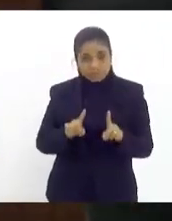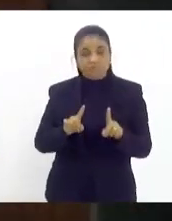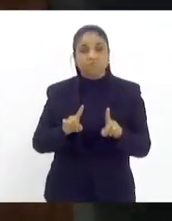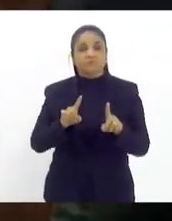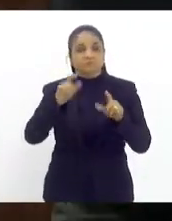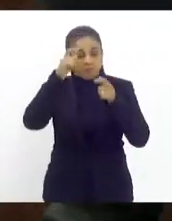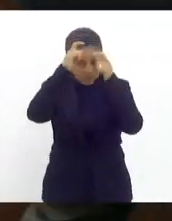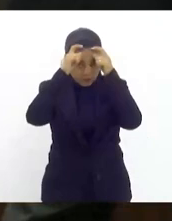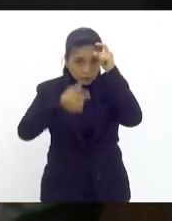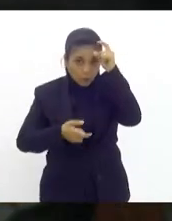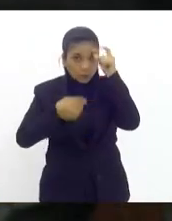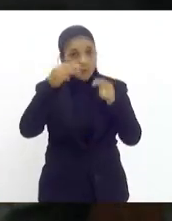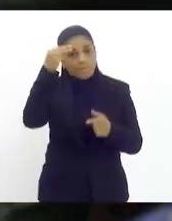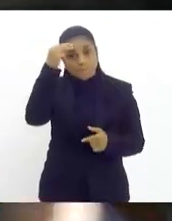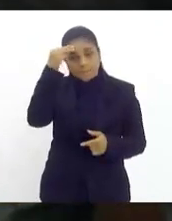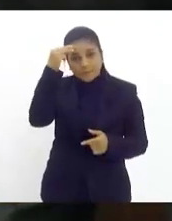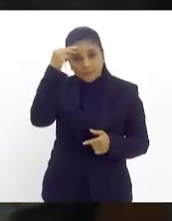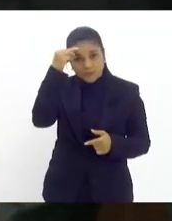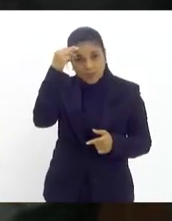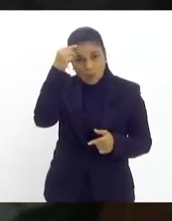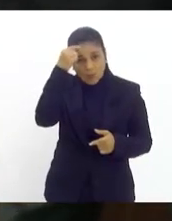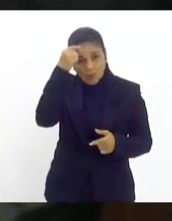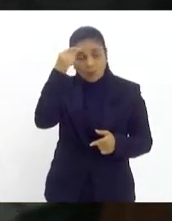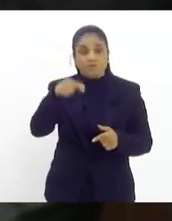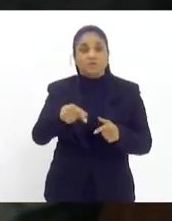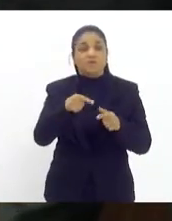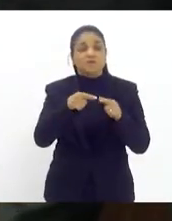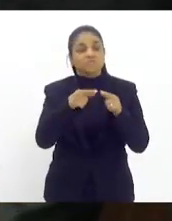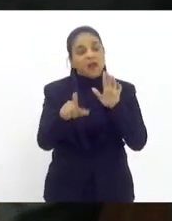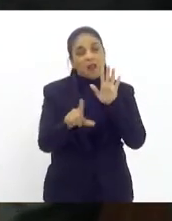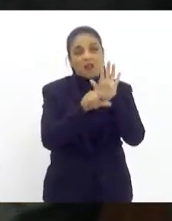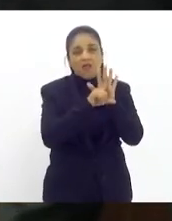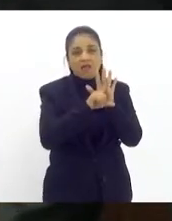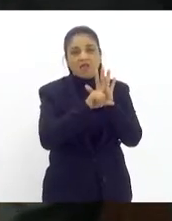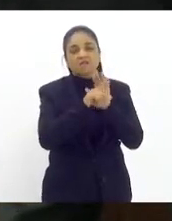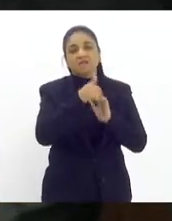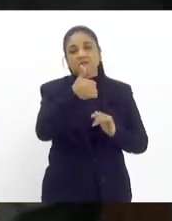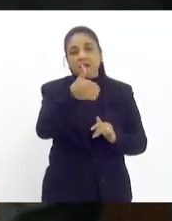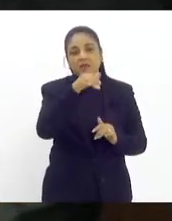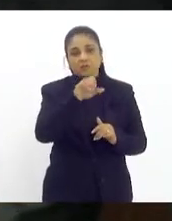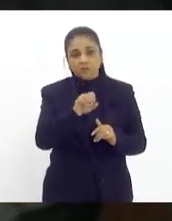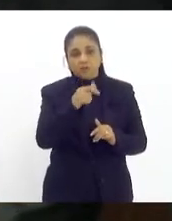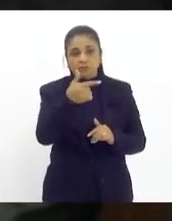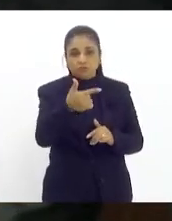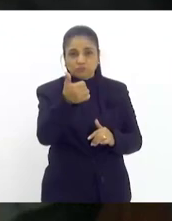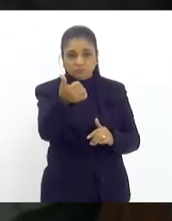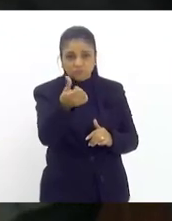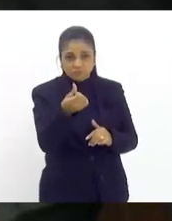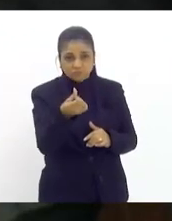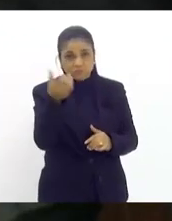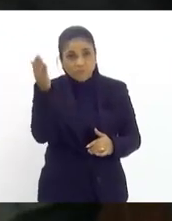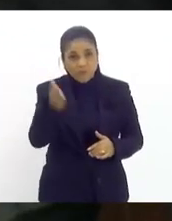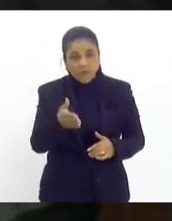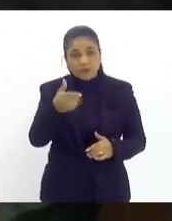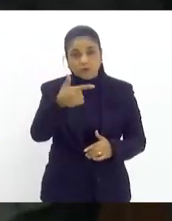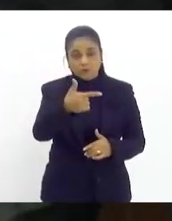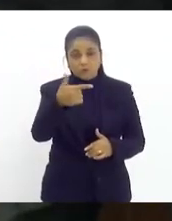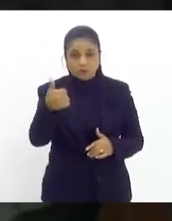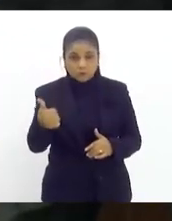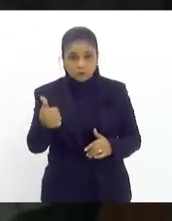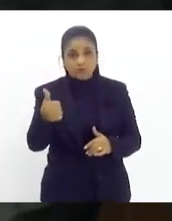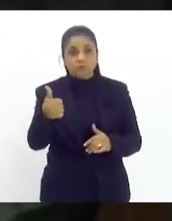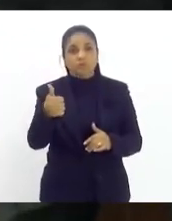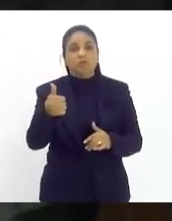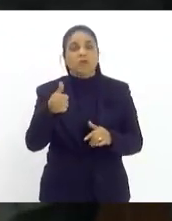inclui expressamente esse segmento na lei número 10 216/2001 a lei da